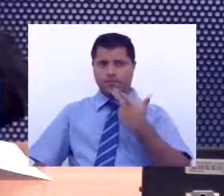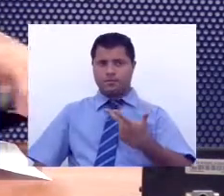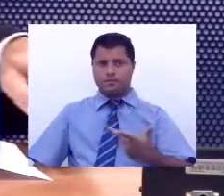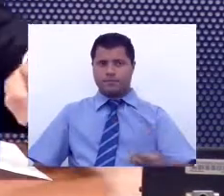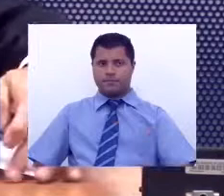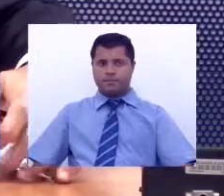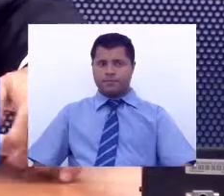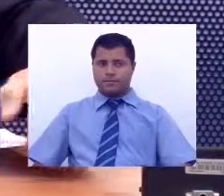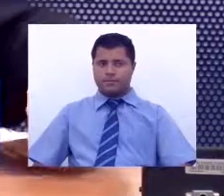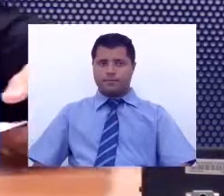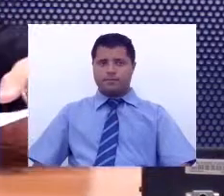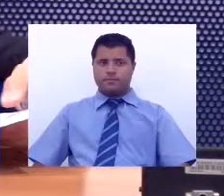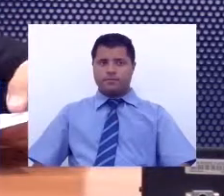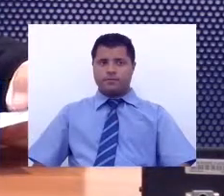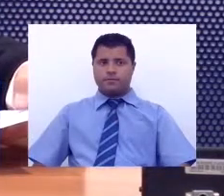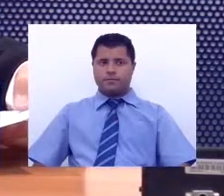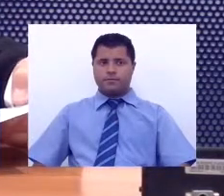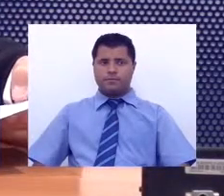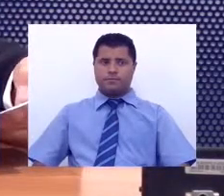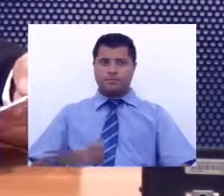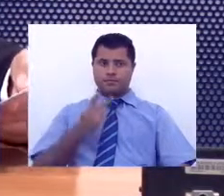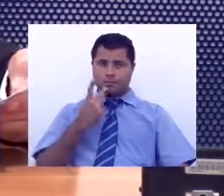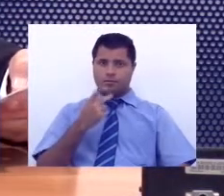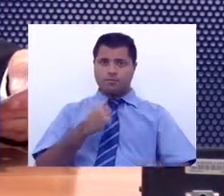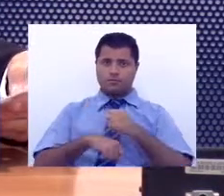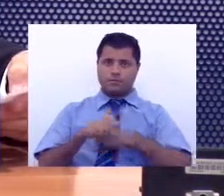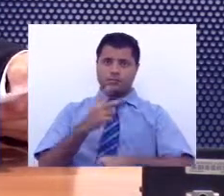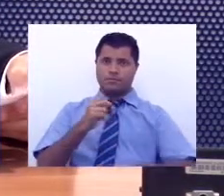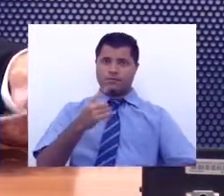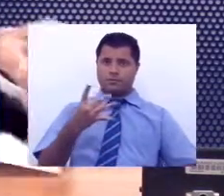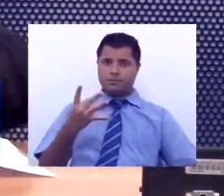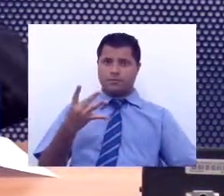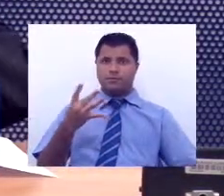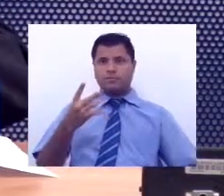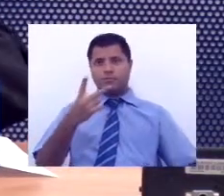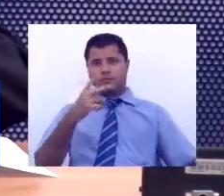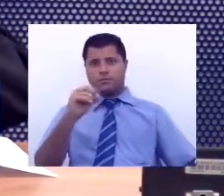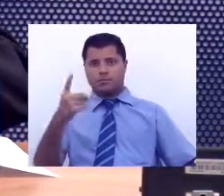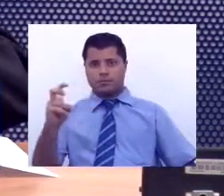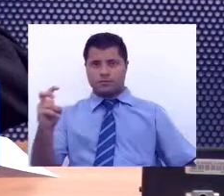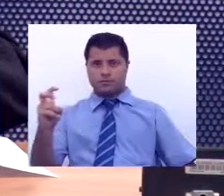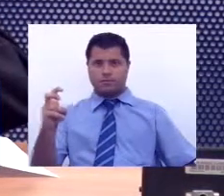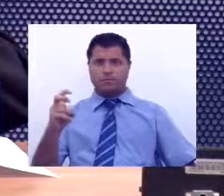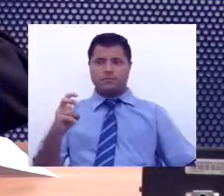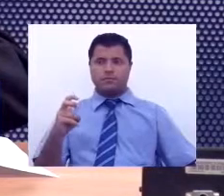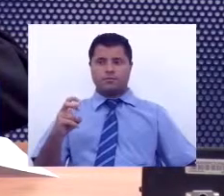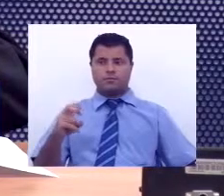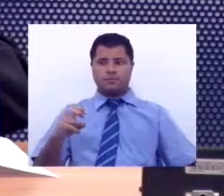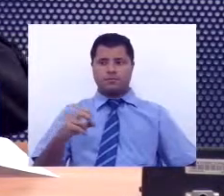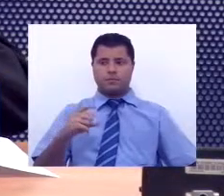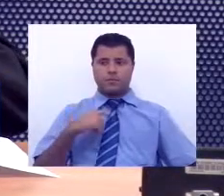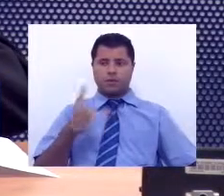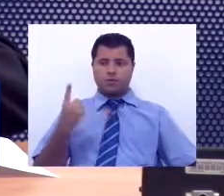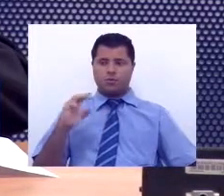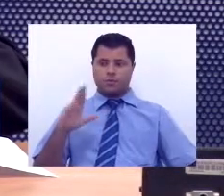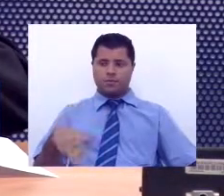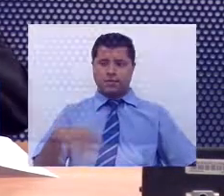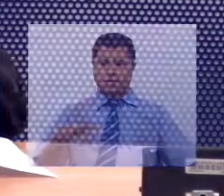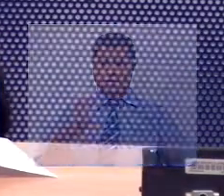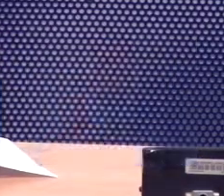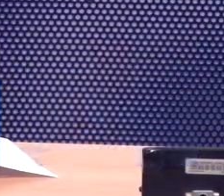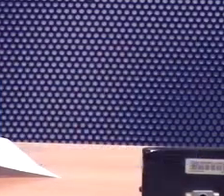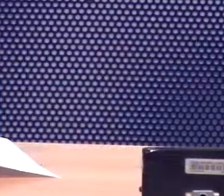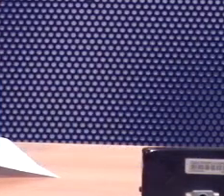temos... nós falamos aqui 2014 e 2015, né? Mas nós temos 1 milhão e 400 em